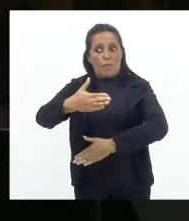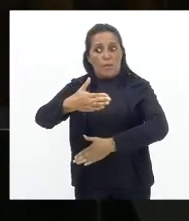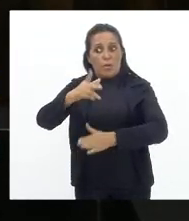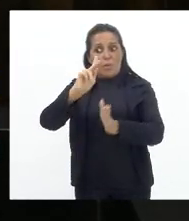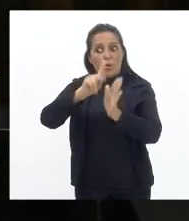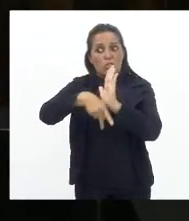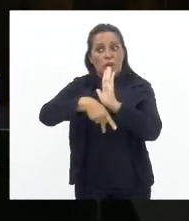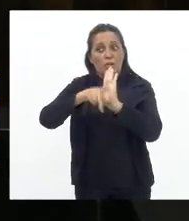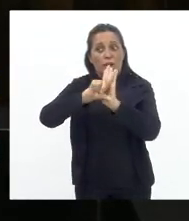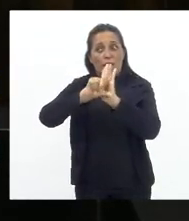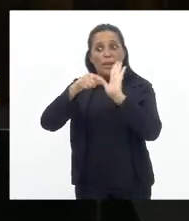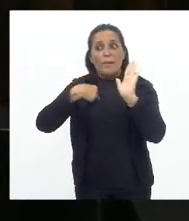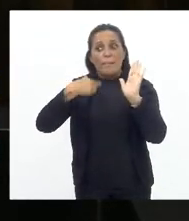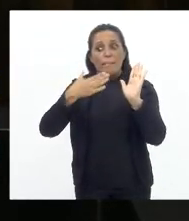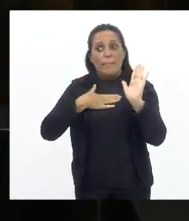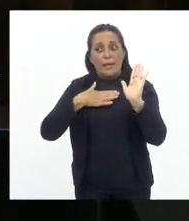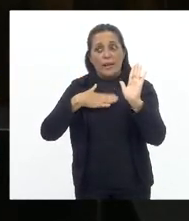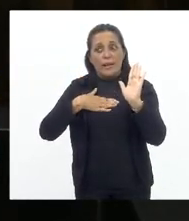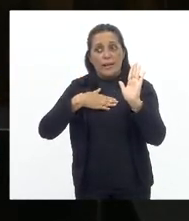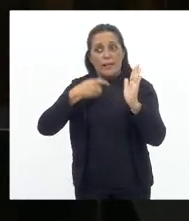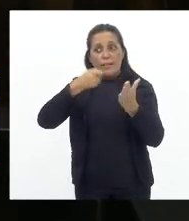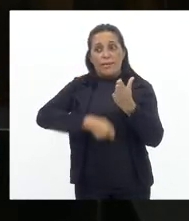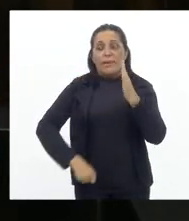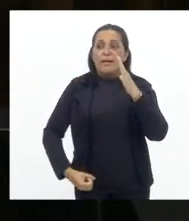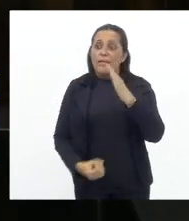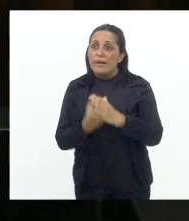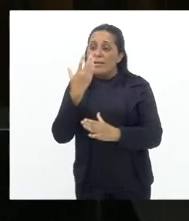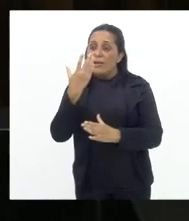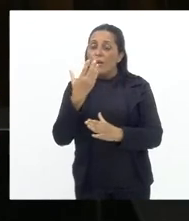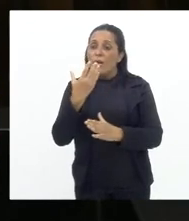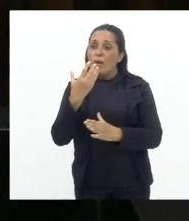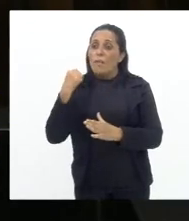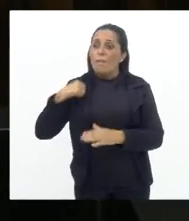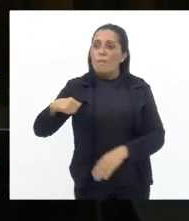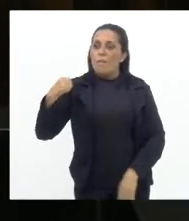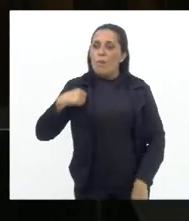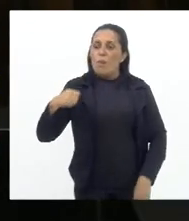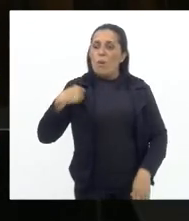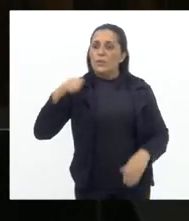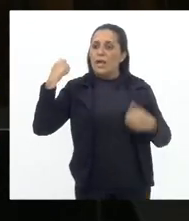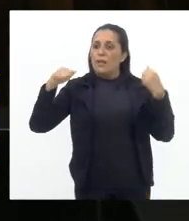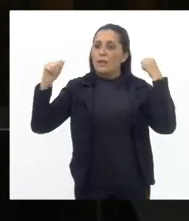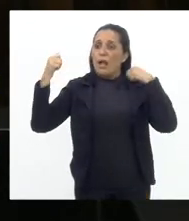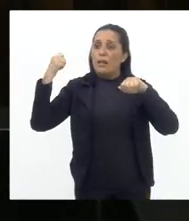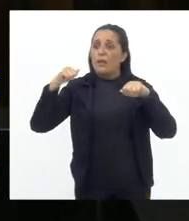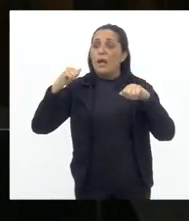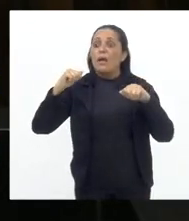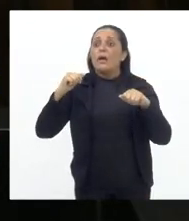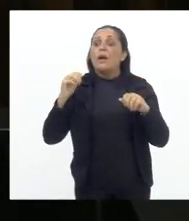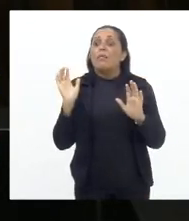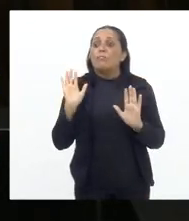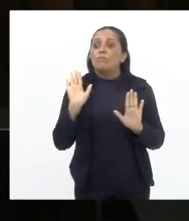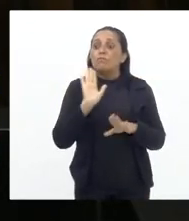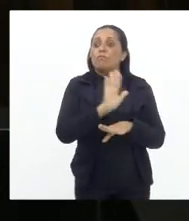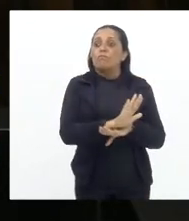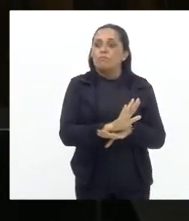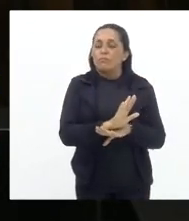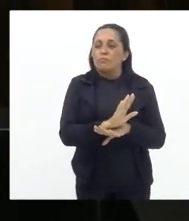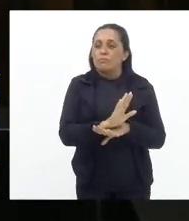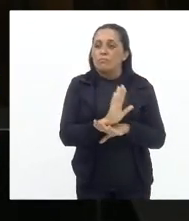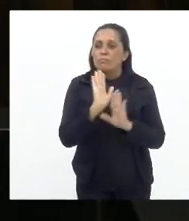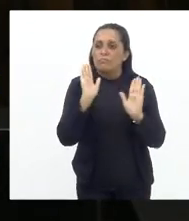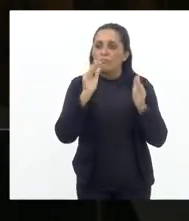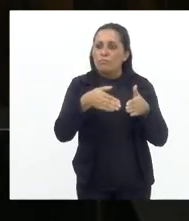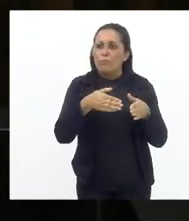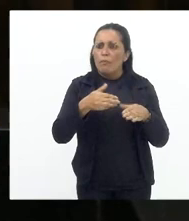lei de minha autoria que cria o bolsa atleta no Rio de Janeiro contemplando inclusive e